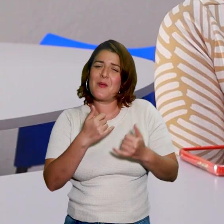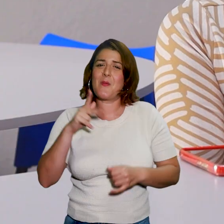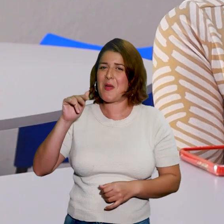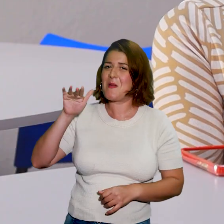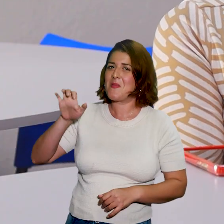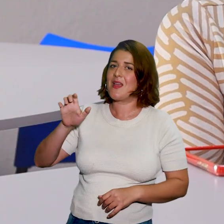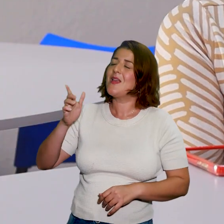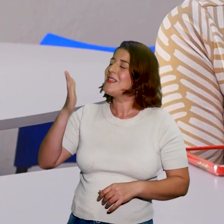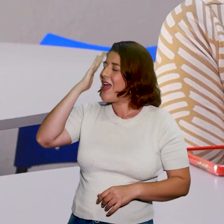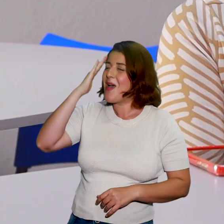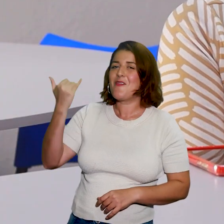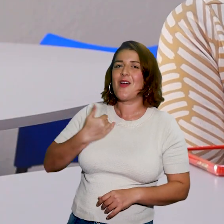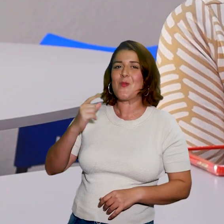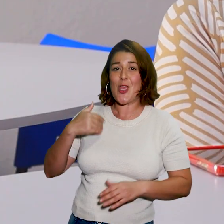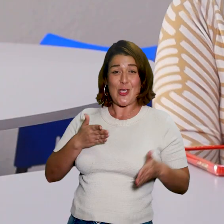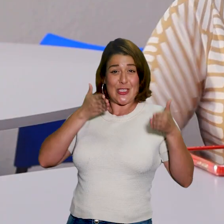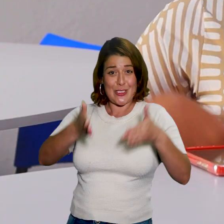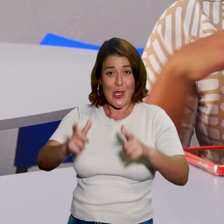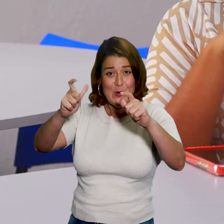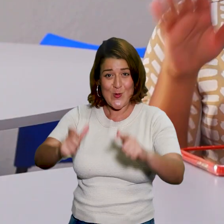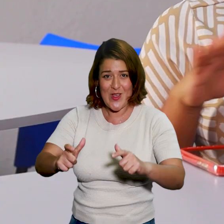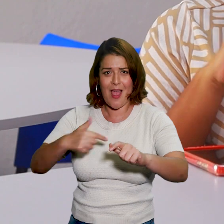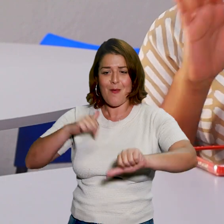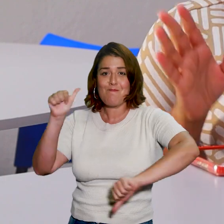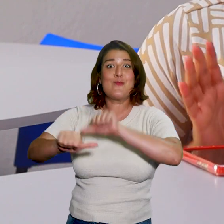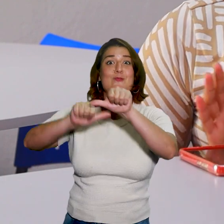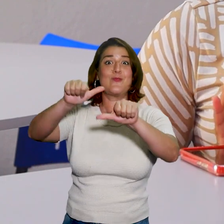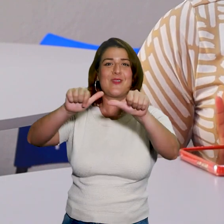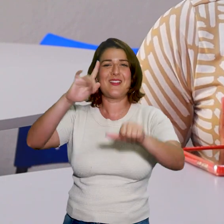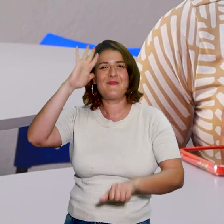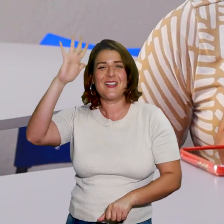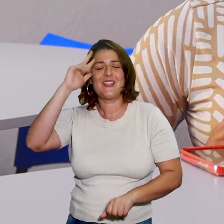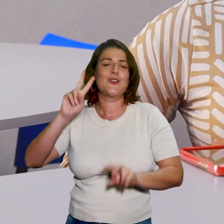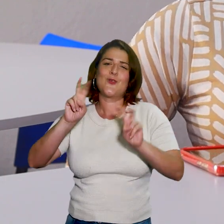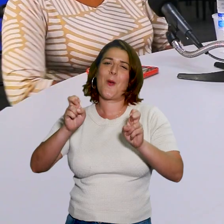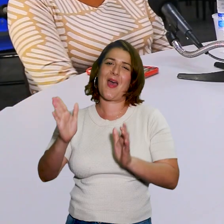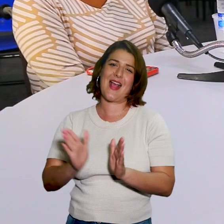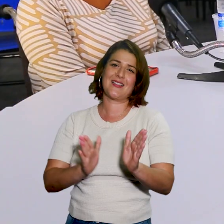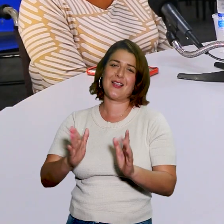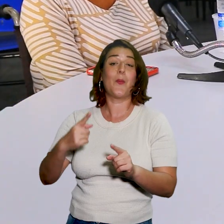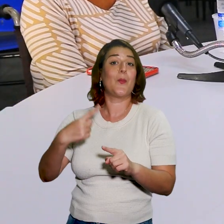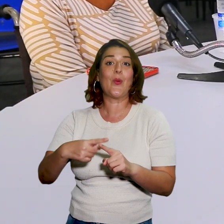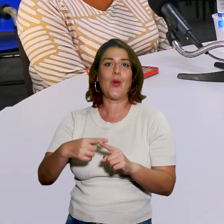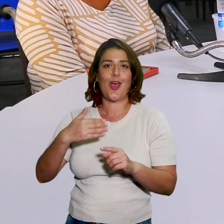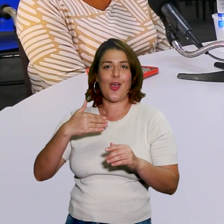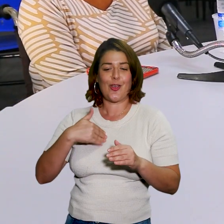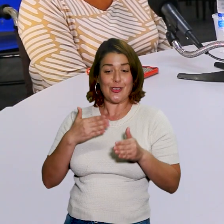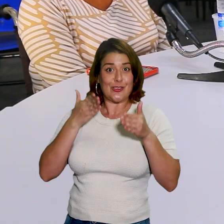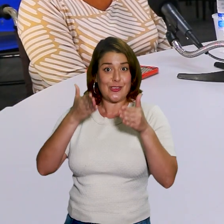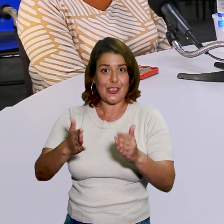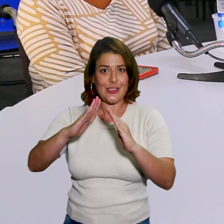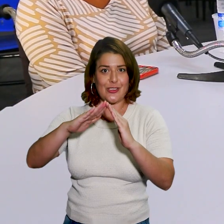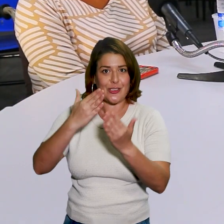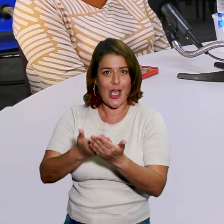assim, todo lugar que eu cheguei, meio que mudei, assim, tipo, o pensamento com relação à acessibilidade. Porque quando eu cheguei na primeira escola